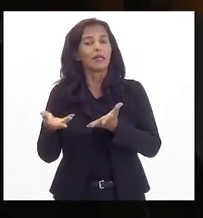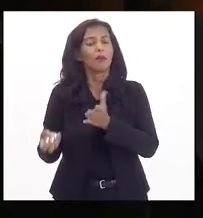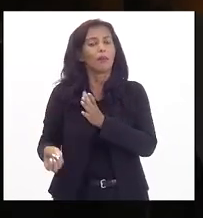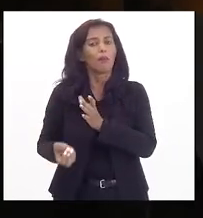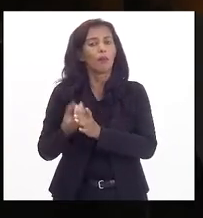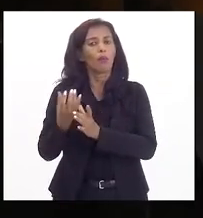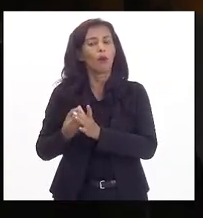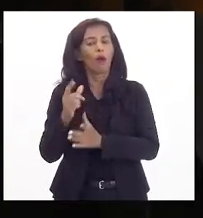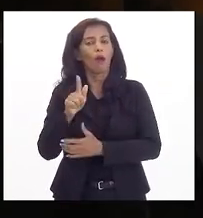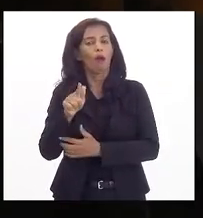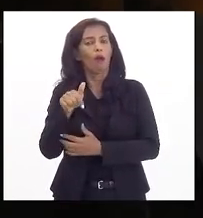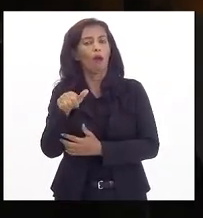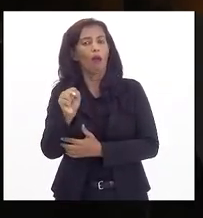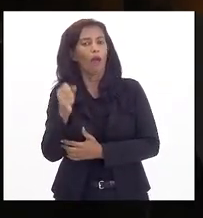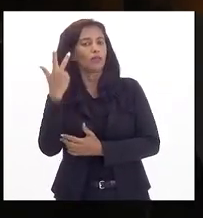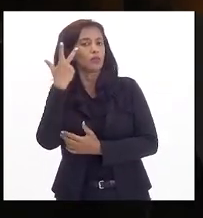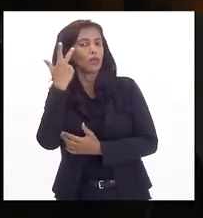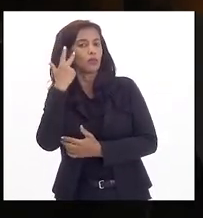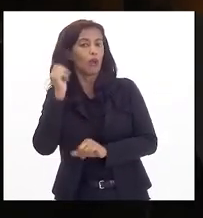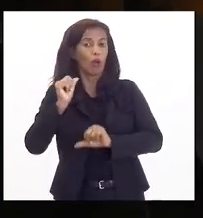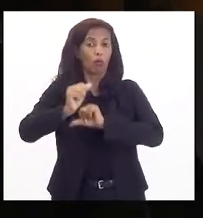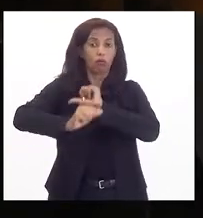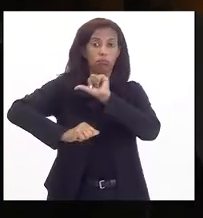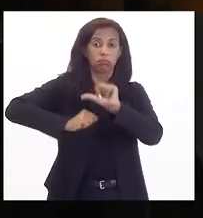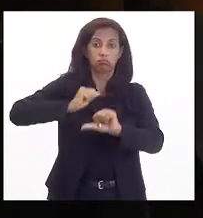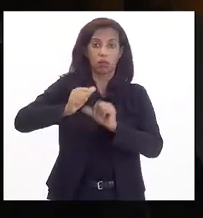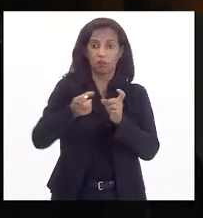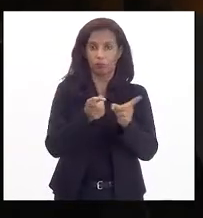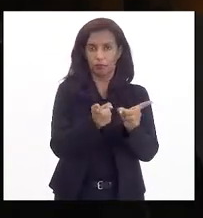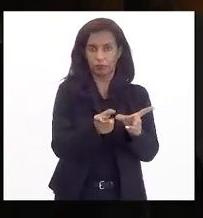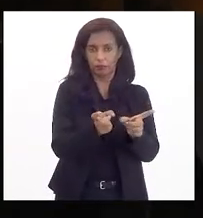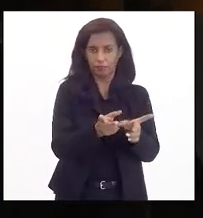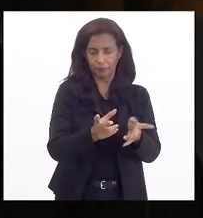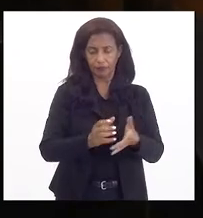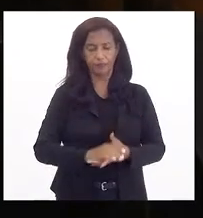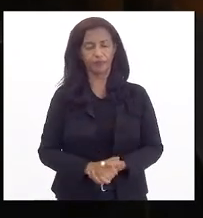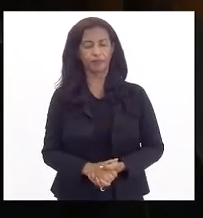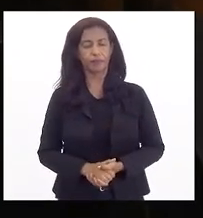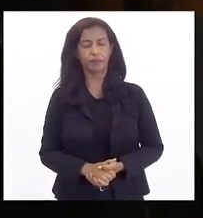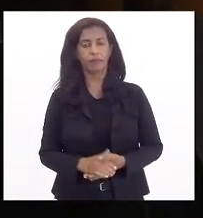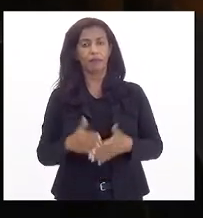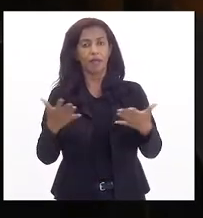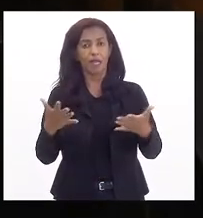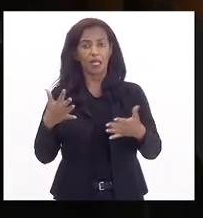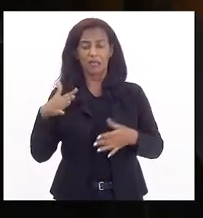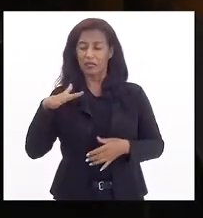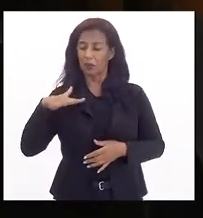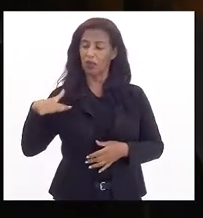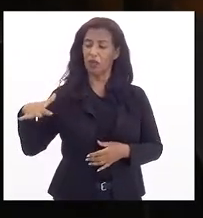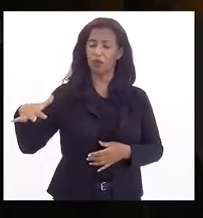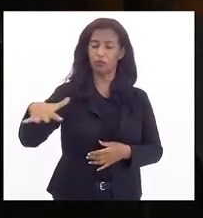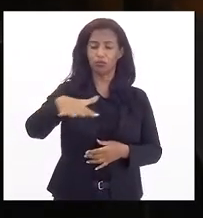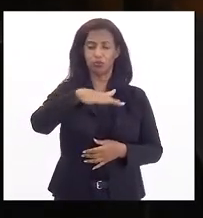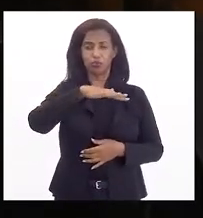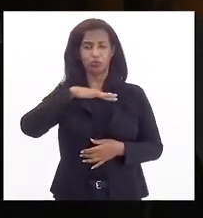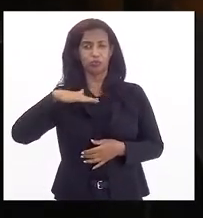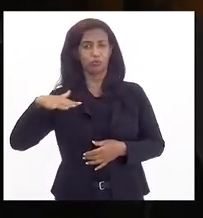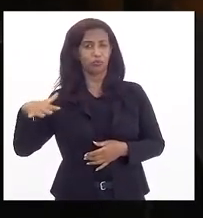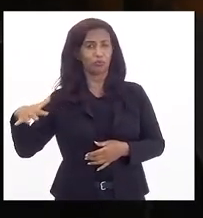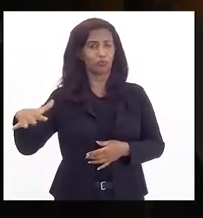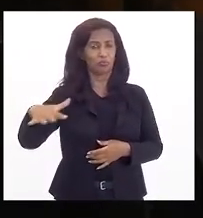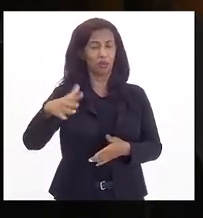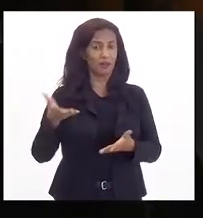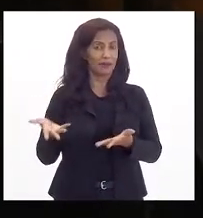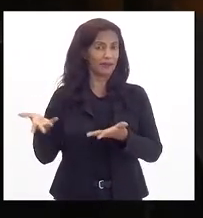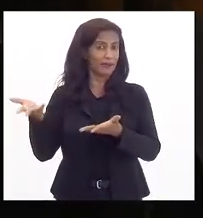natural para depois ser colocado no mercado. Então, aquela área, aquele terrapleno imenso que está